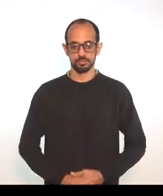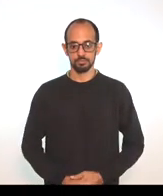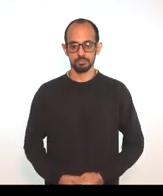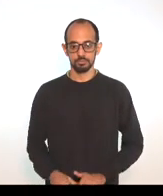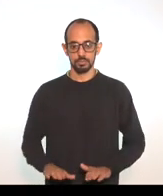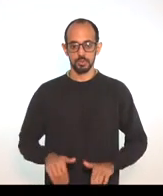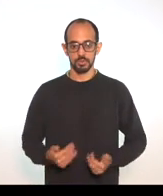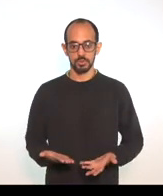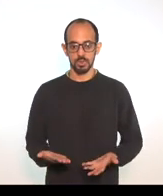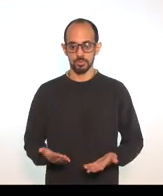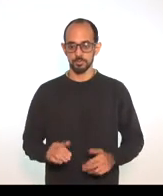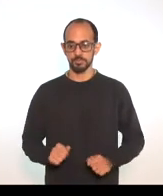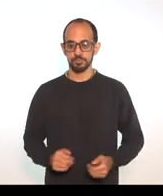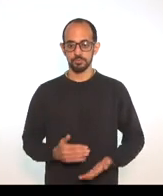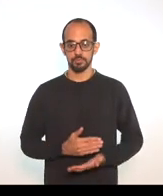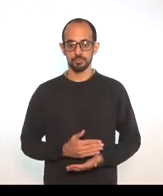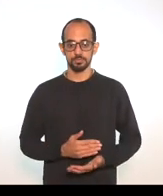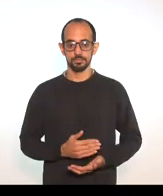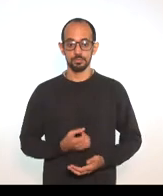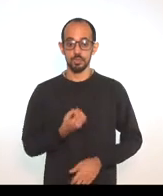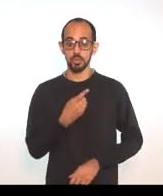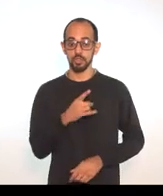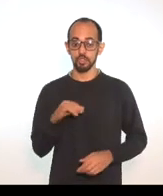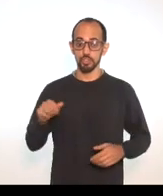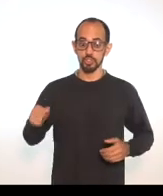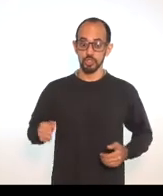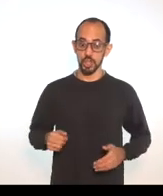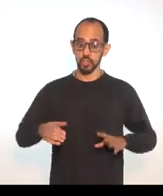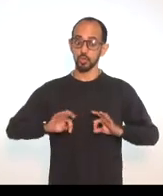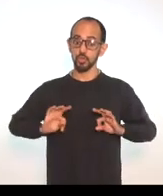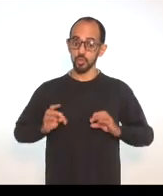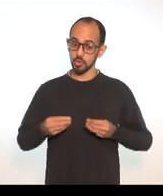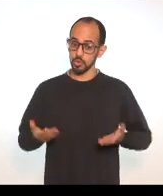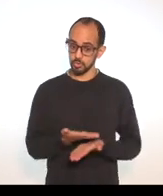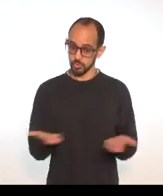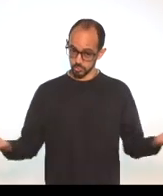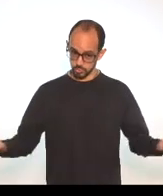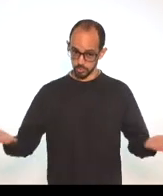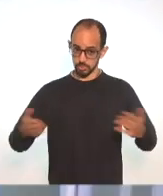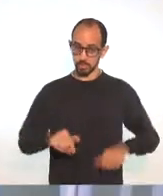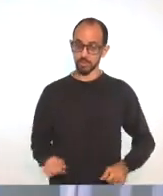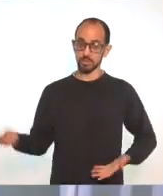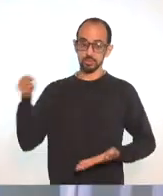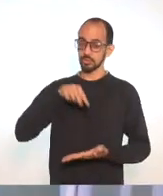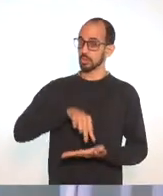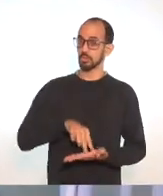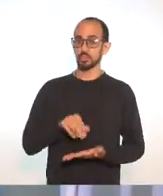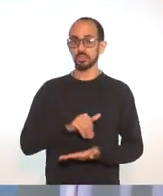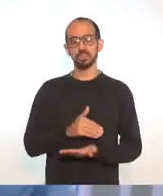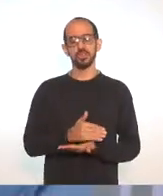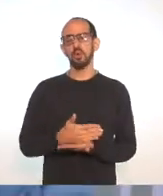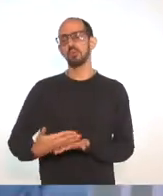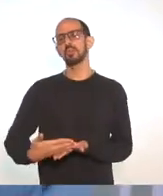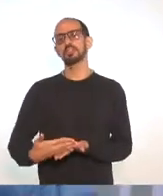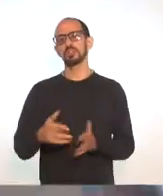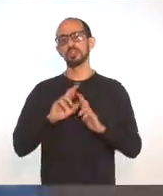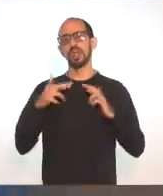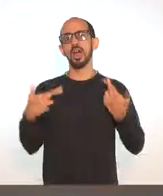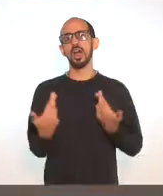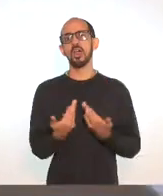vamos entrar agora bem Bom dia a todas EA Todos estamos dando início